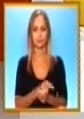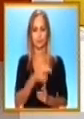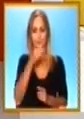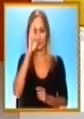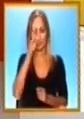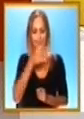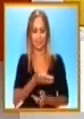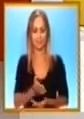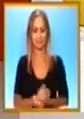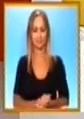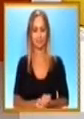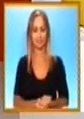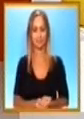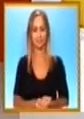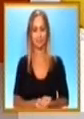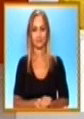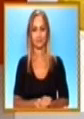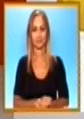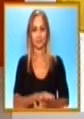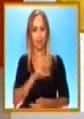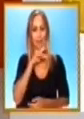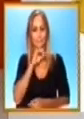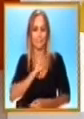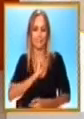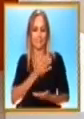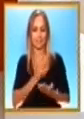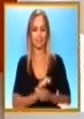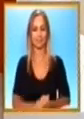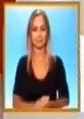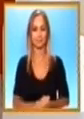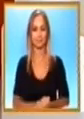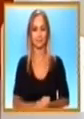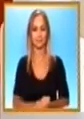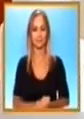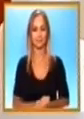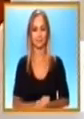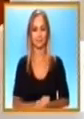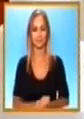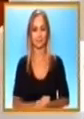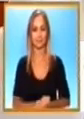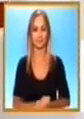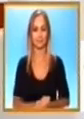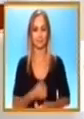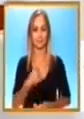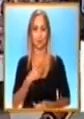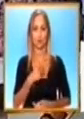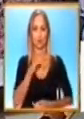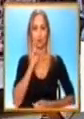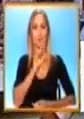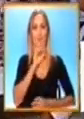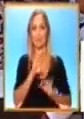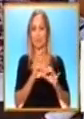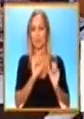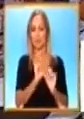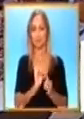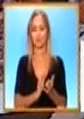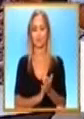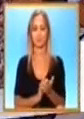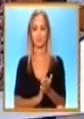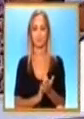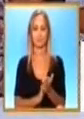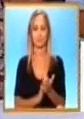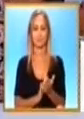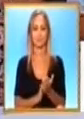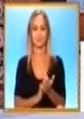sabe. Eu sei. Oh. É uma mãezinha. Gostava muito de ter uma filha. É uma mãezinha. É